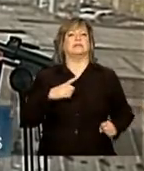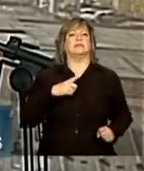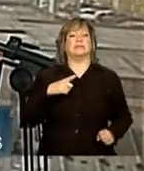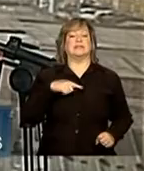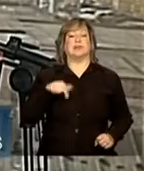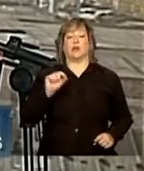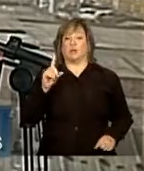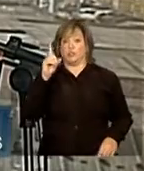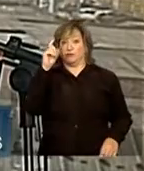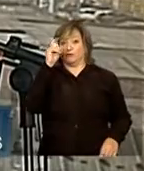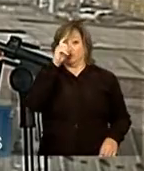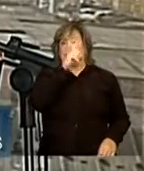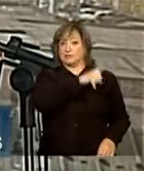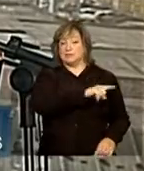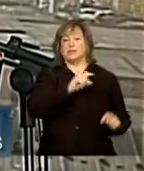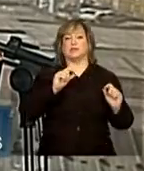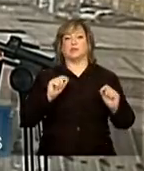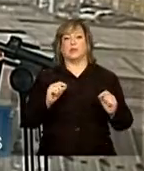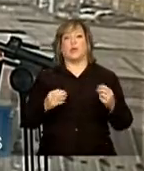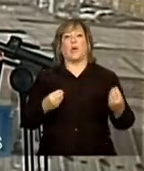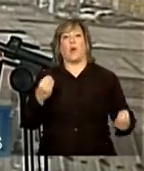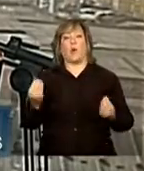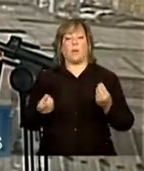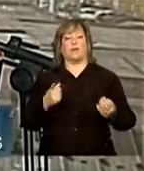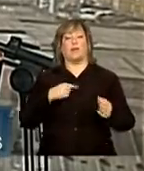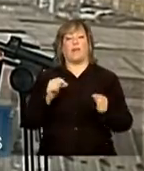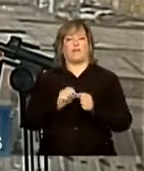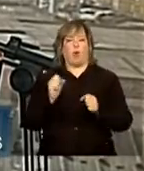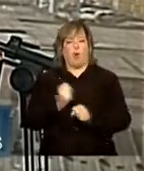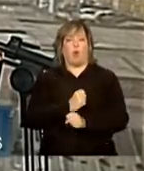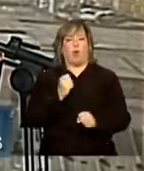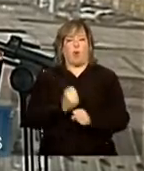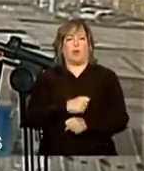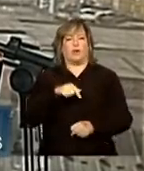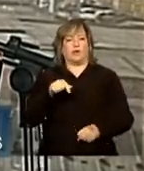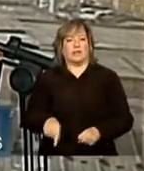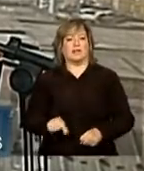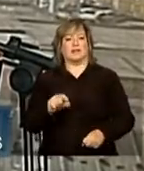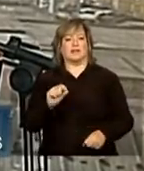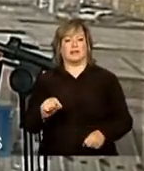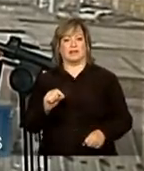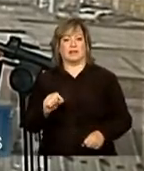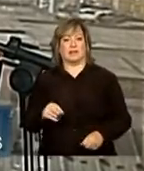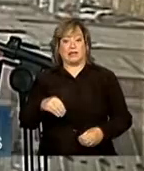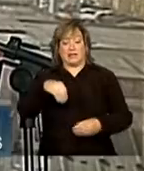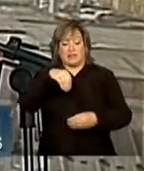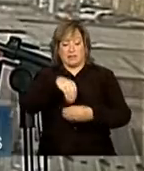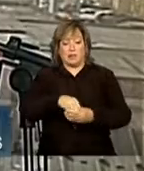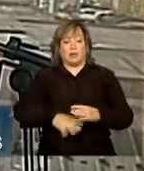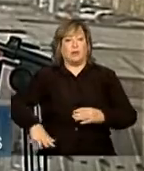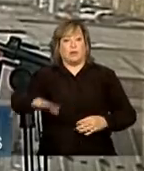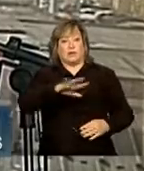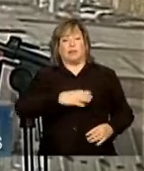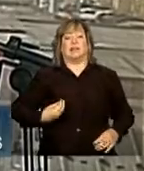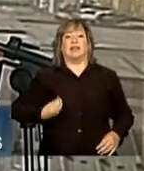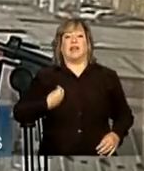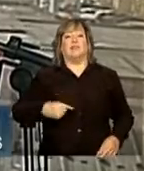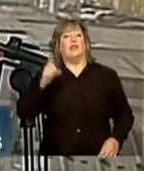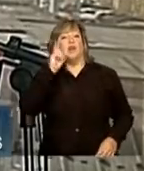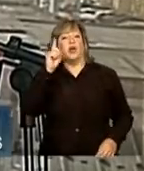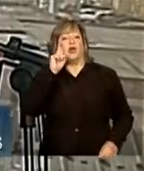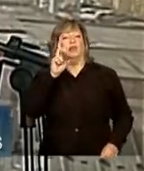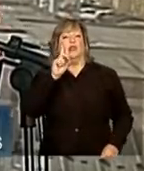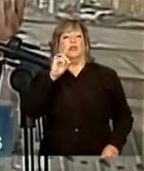a dificuldade de ter feito isso no meio da vida normal e